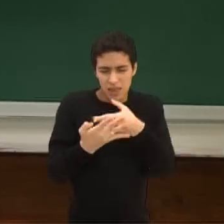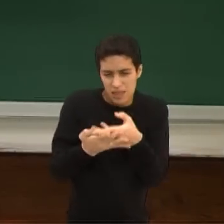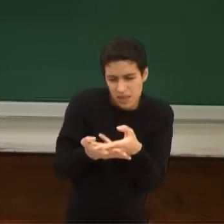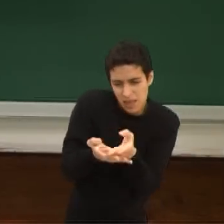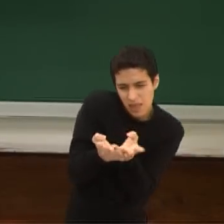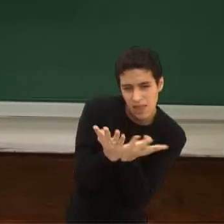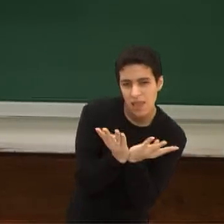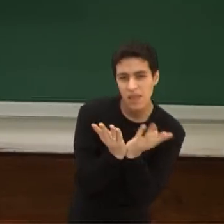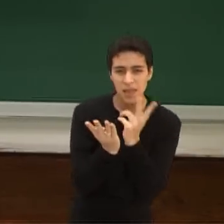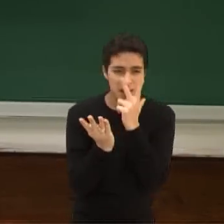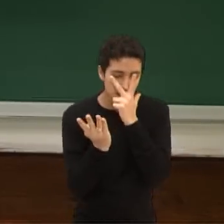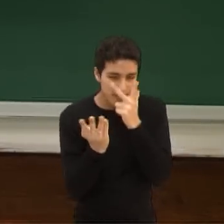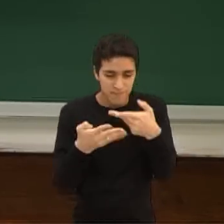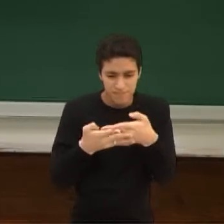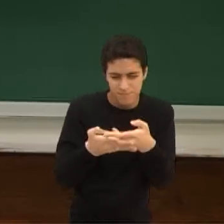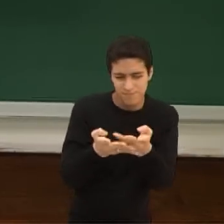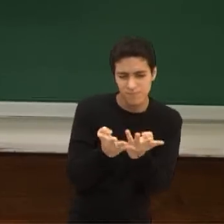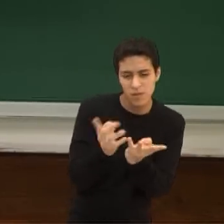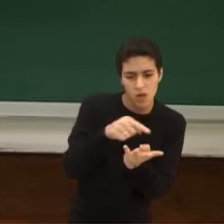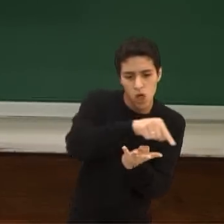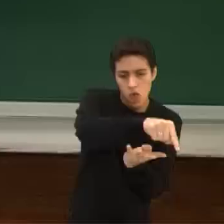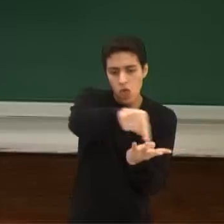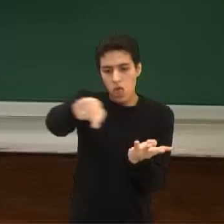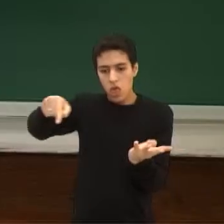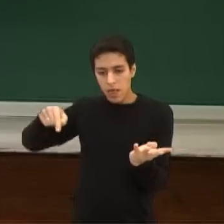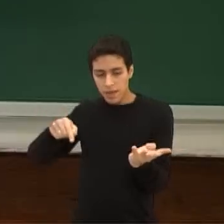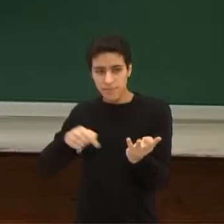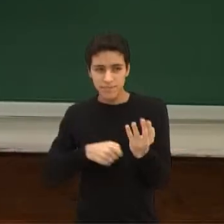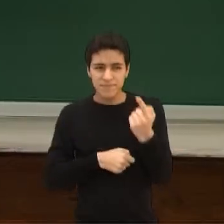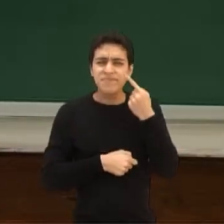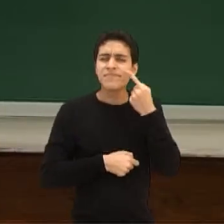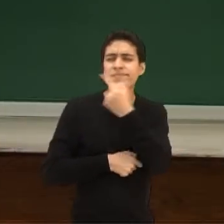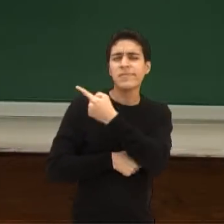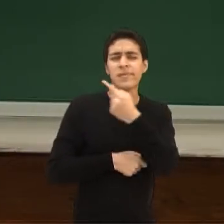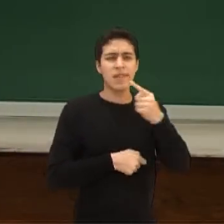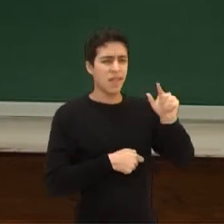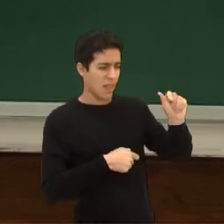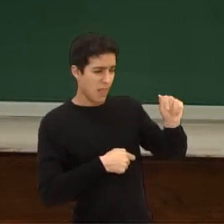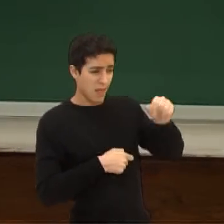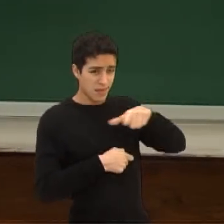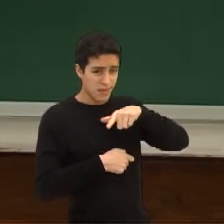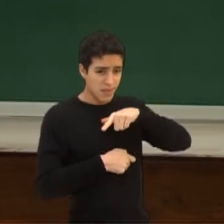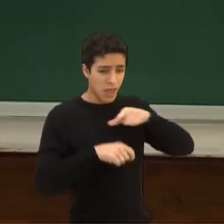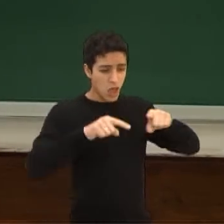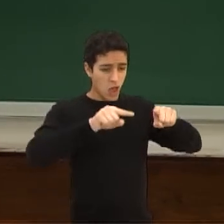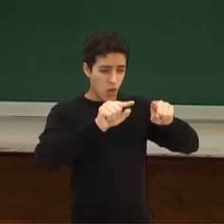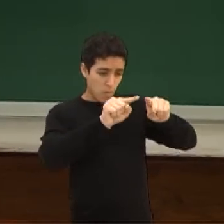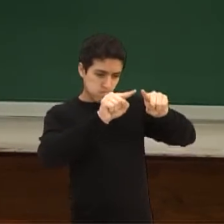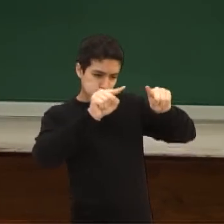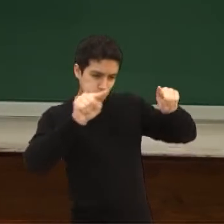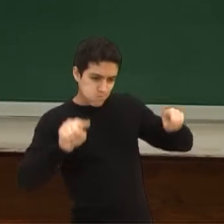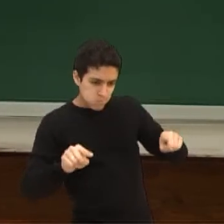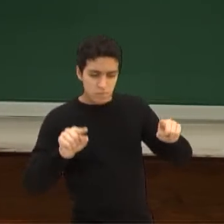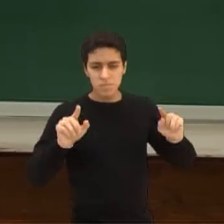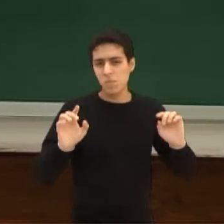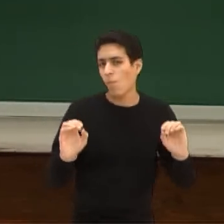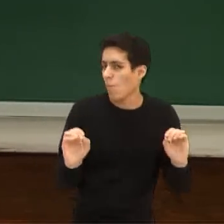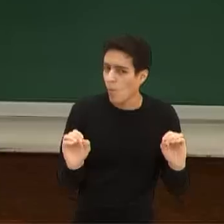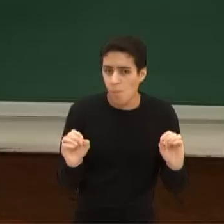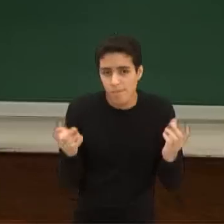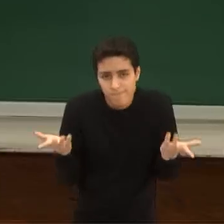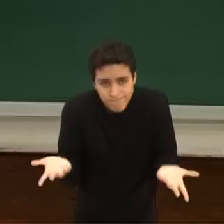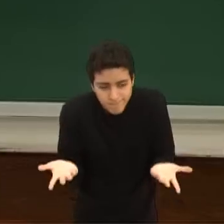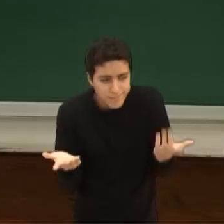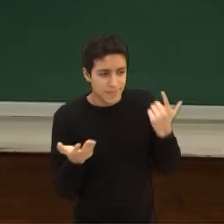arredondada, ela vai fazer curvas. Eu tenho curvas aqui na planificação da letra A? Não tenho.